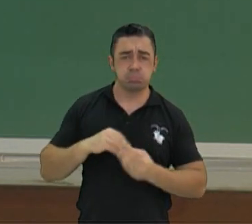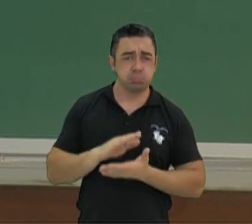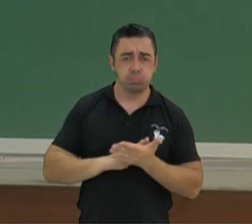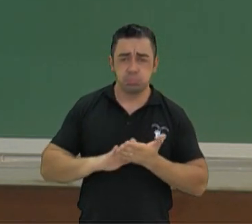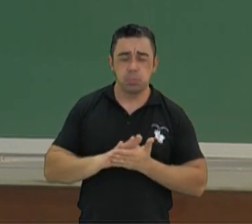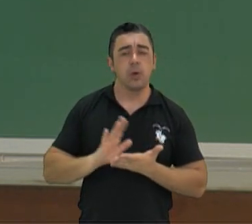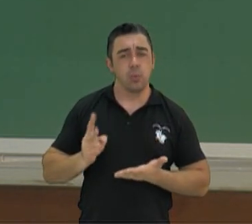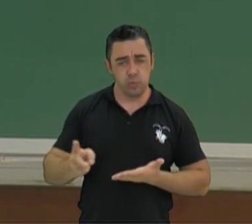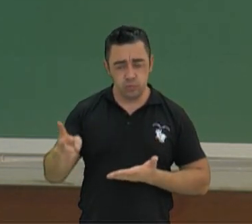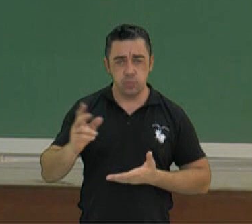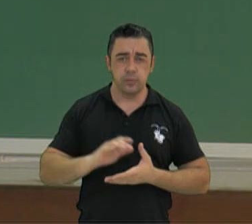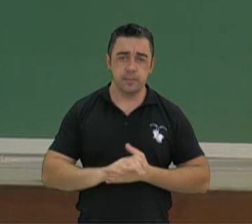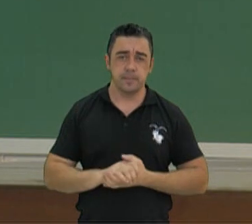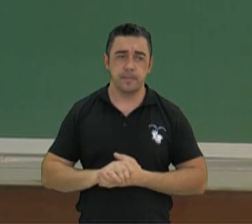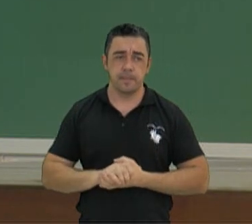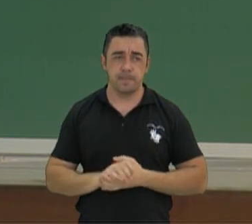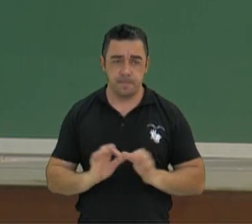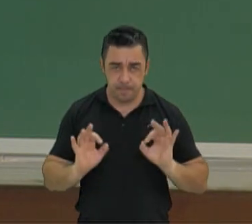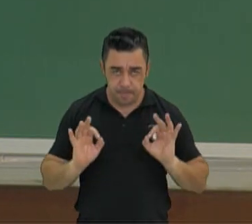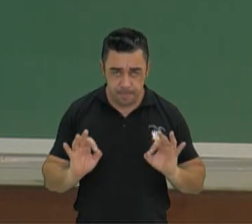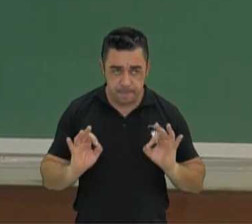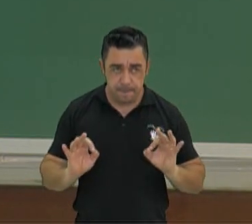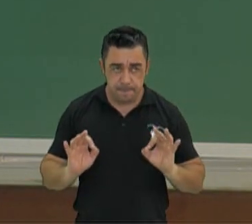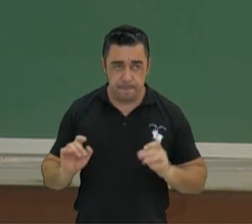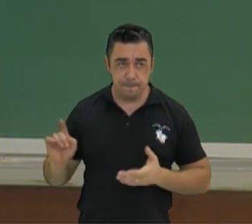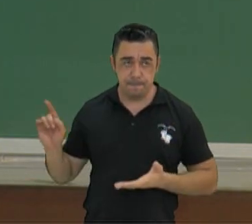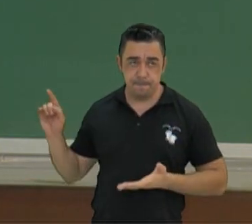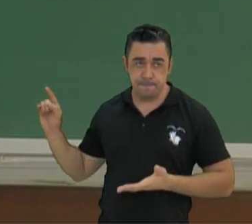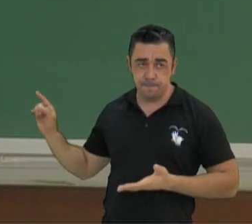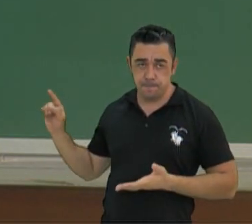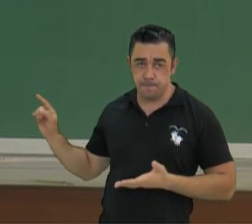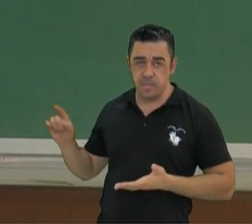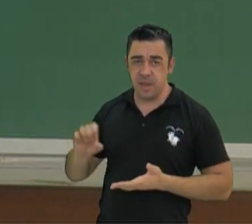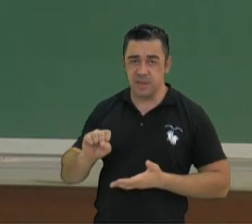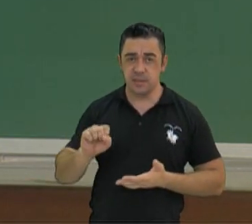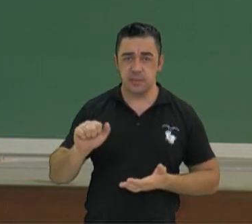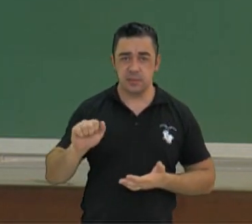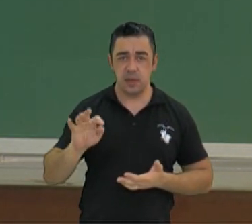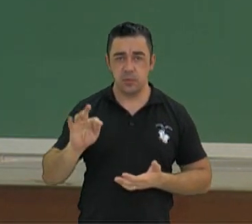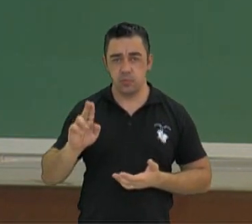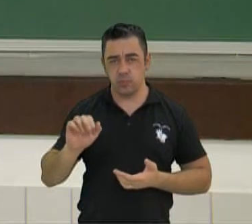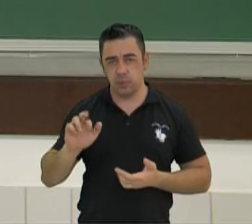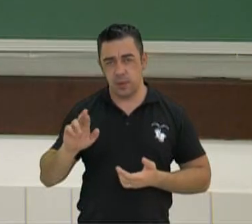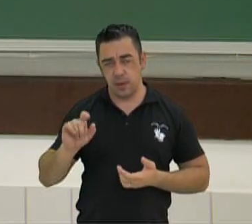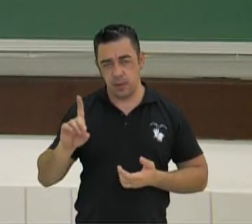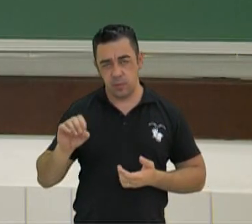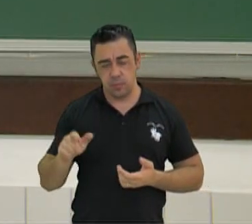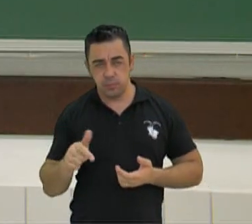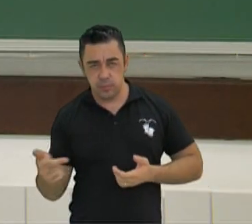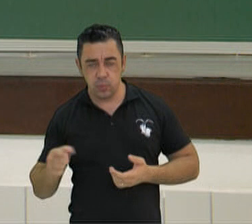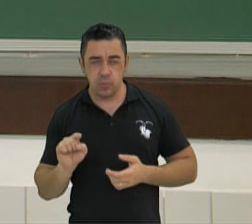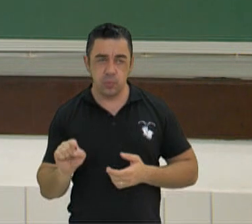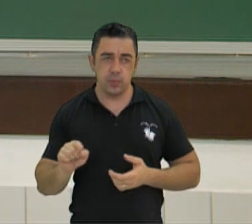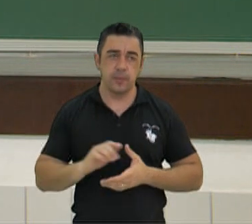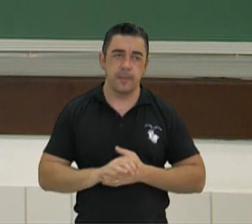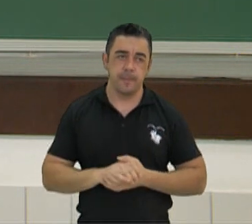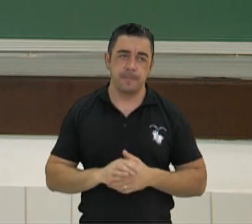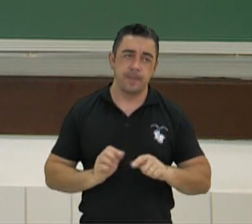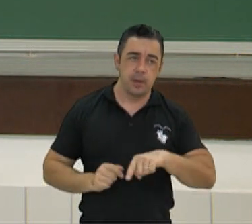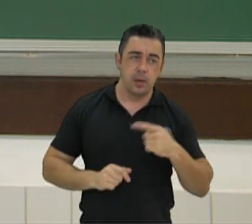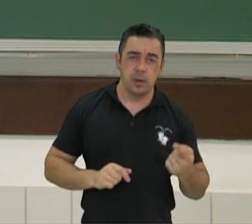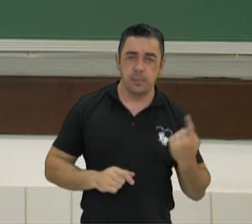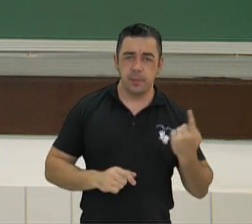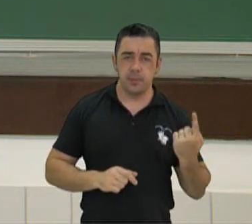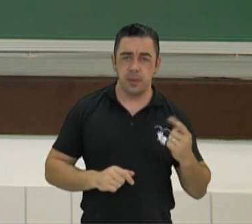continua castanha. Certo? Então essa substância aqui ela é saturada. Minha segunda substância, essa é saturada